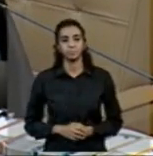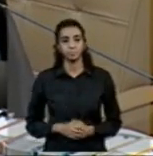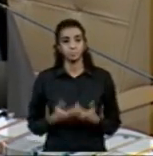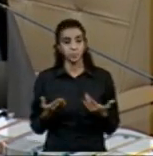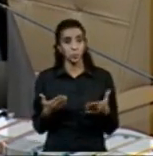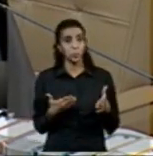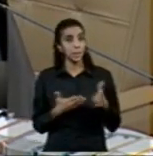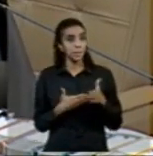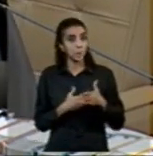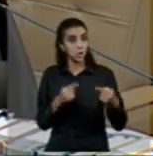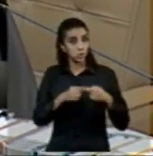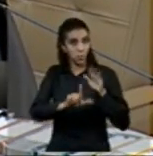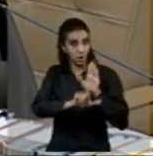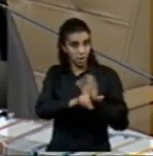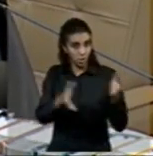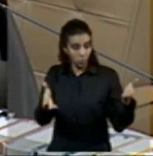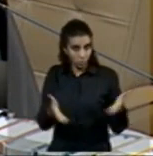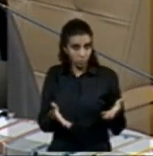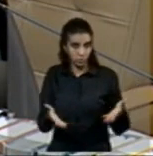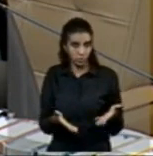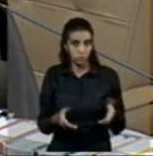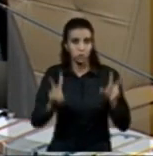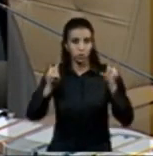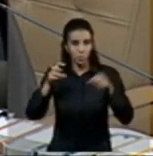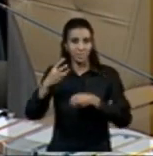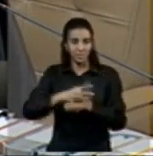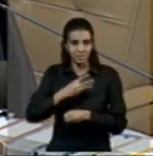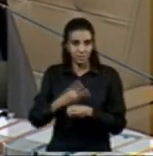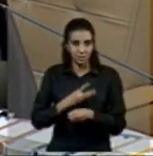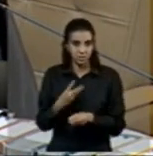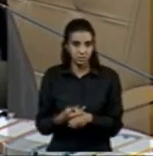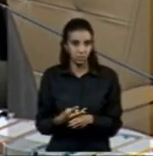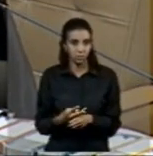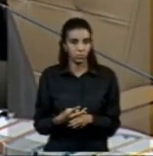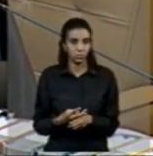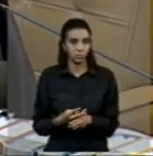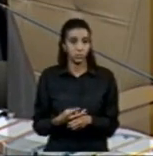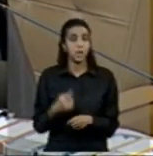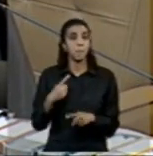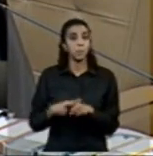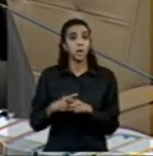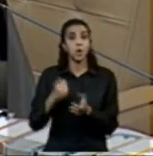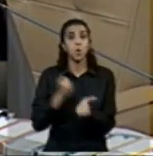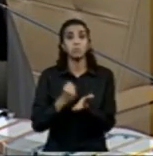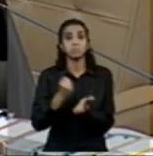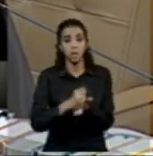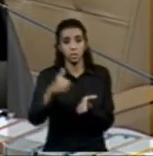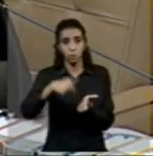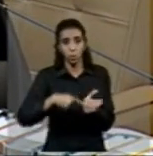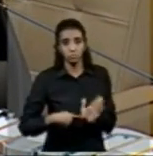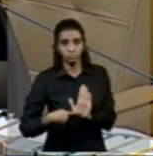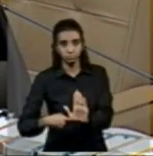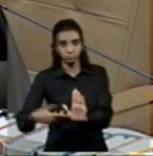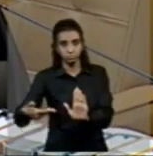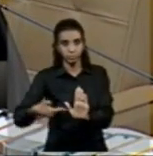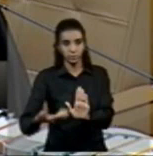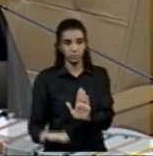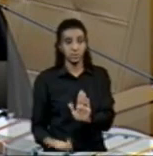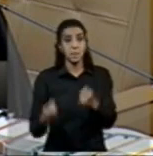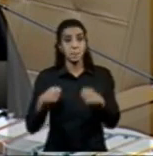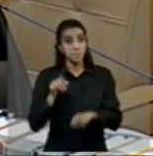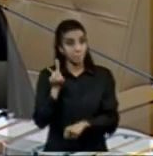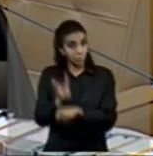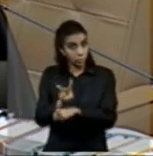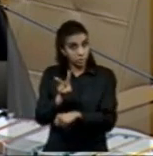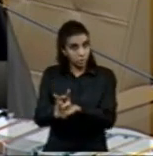limite legal hoje constitucionalizado da terceirização reside no próprio contrato de trabalho com sua dimensão de proteção